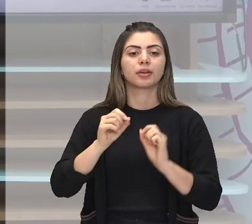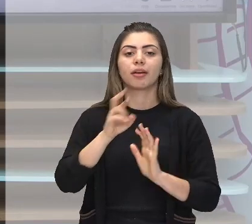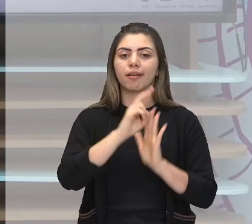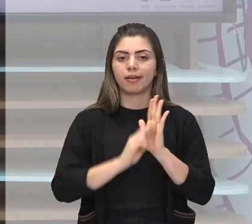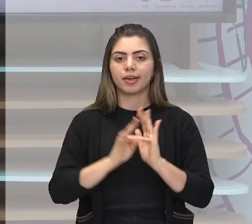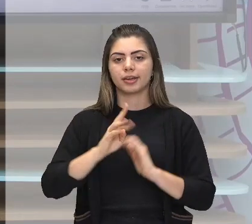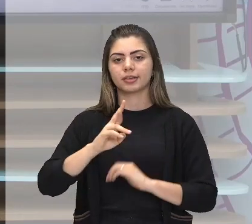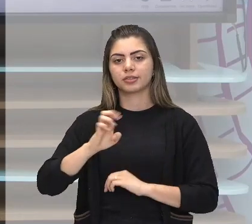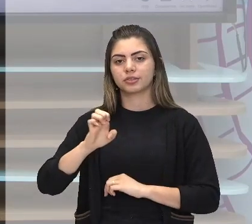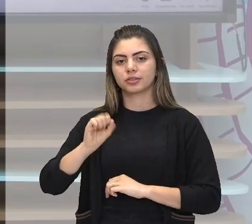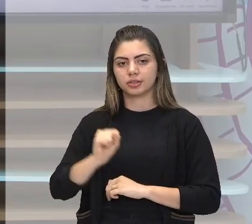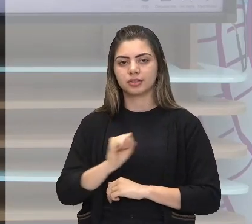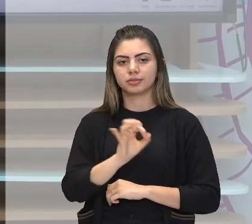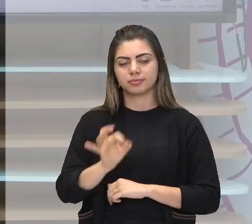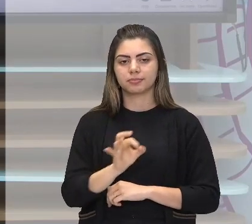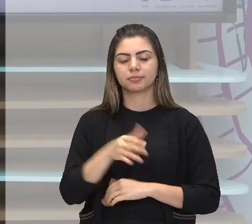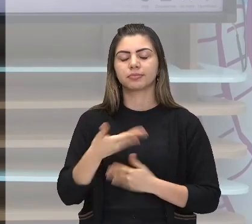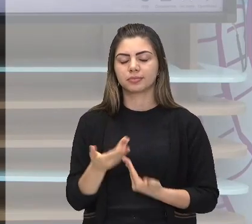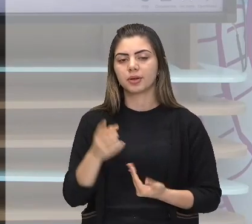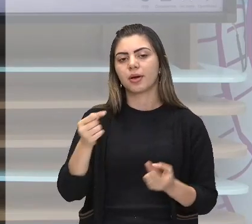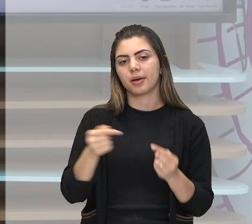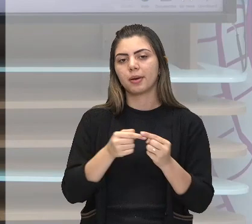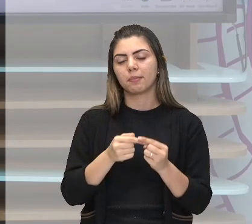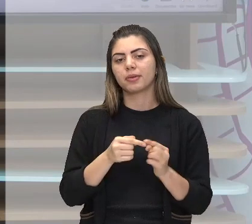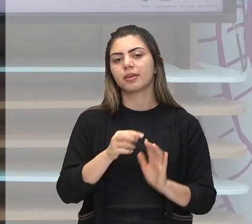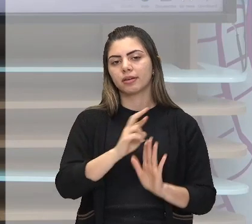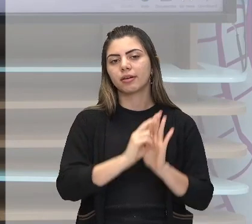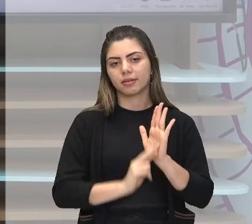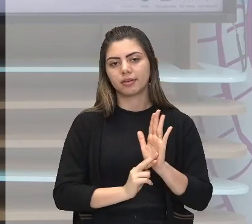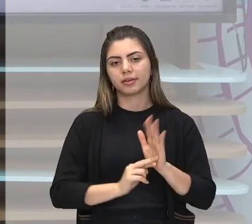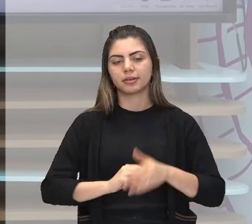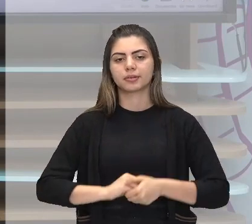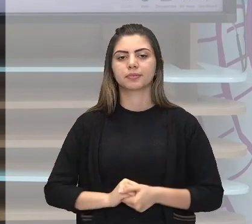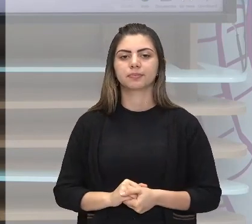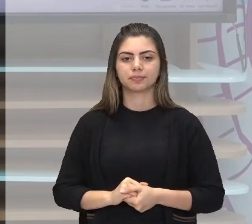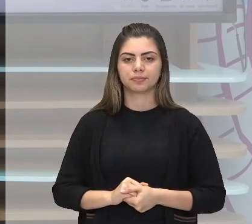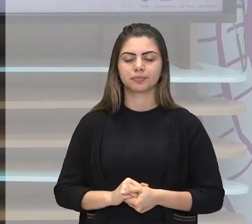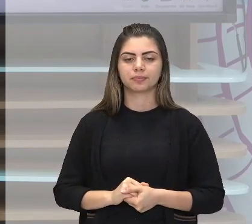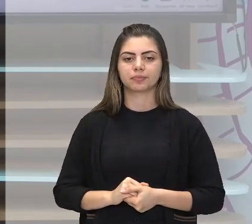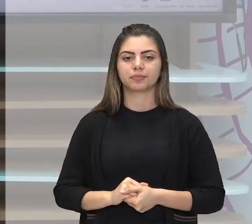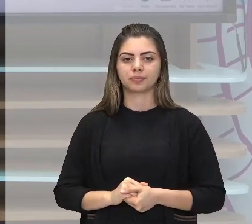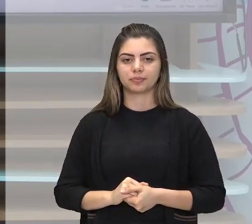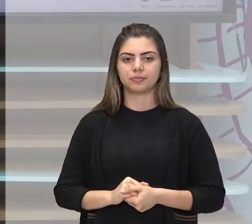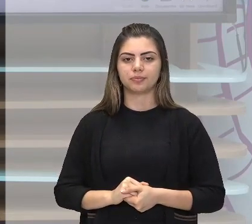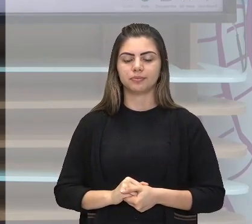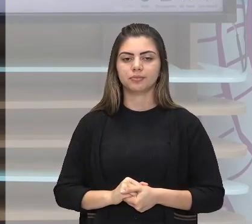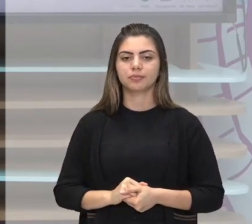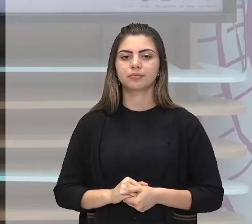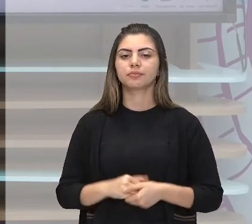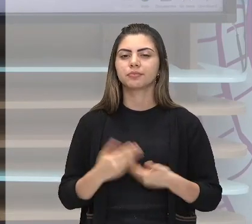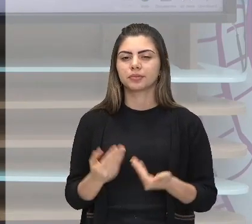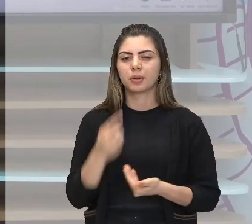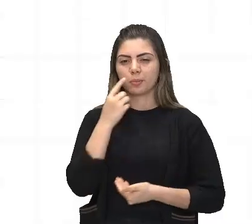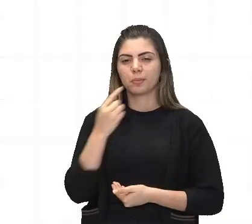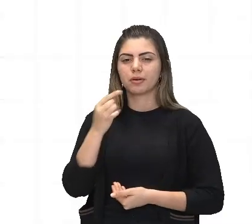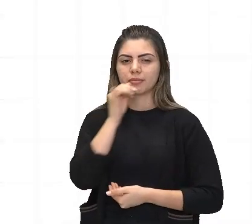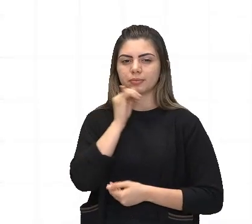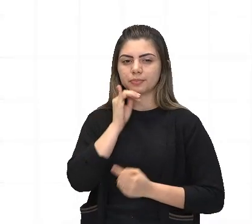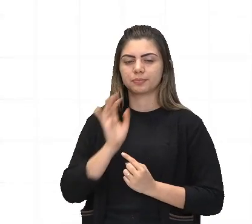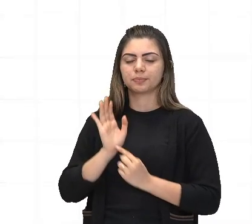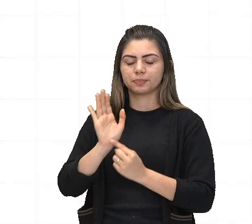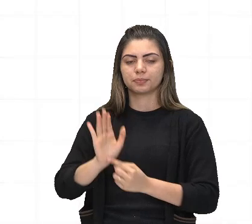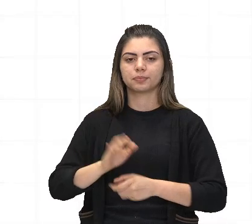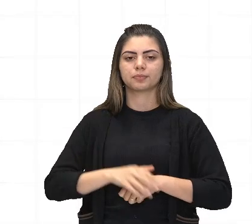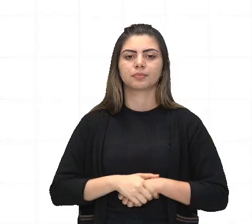de 3. Você está aplicando a propriedade fundamental das proporções. Então vamos ver um exemplo aí.